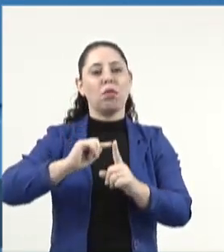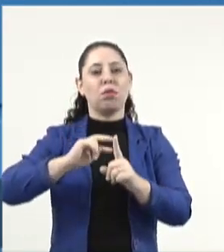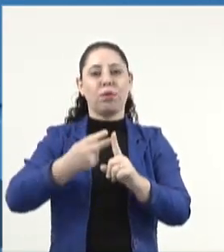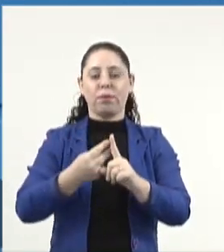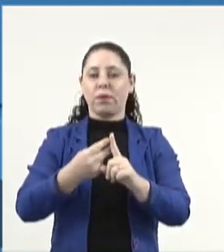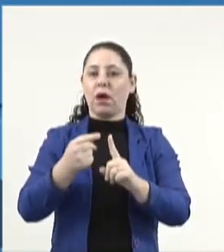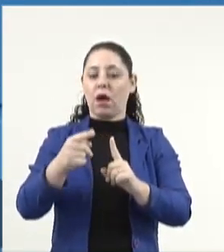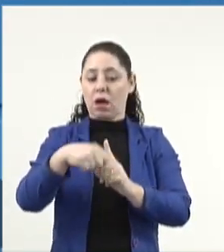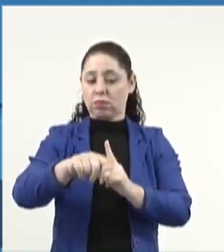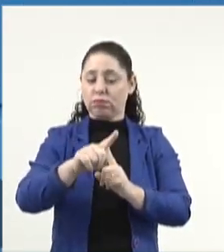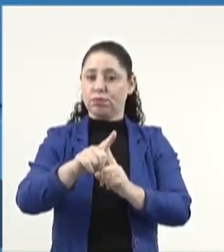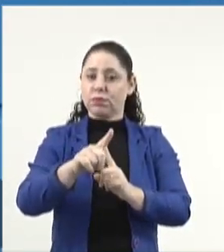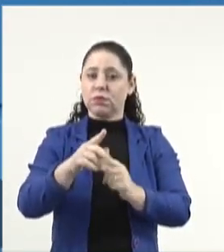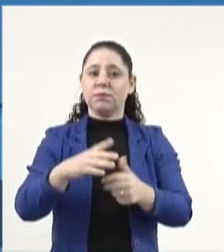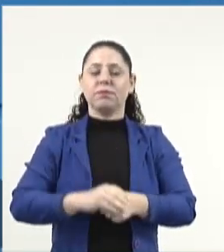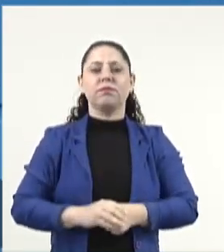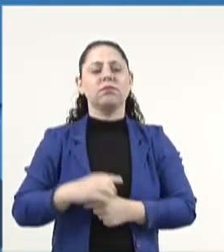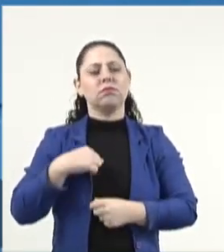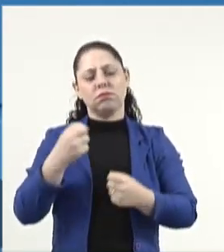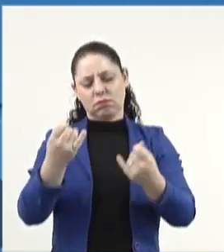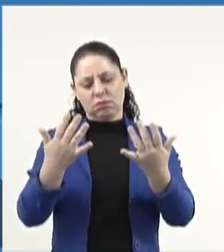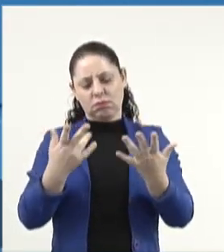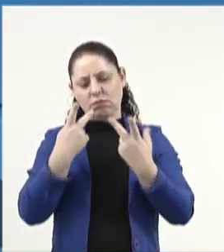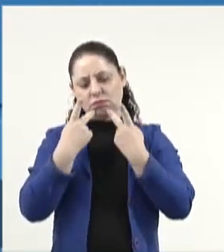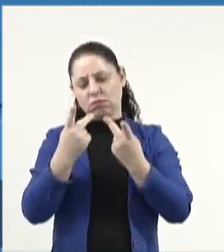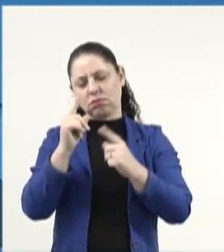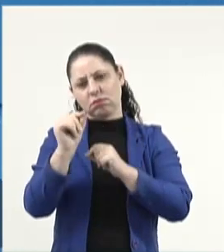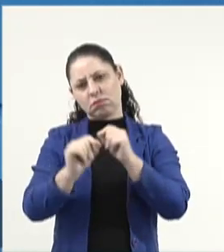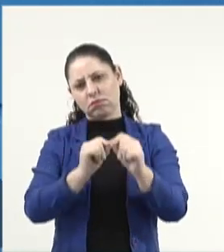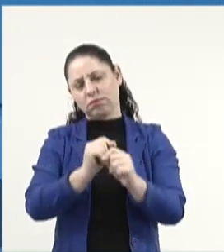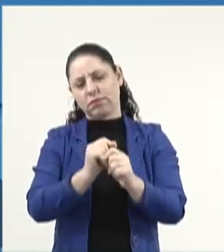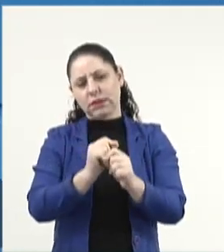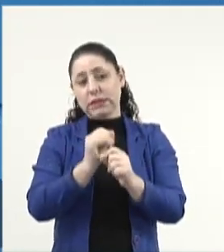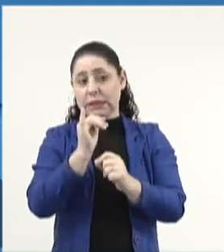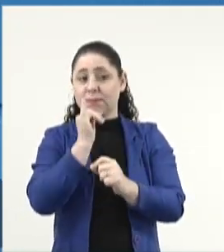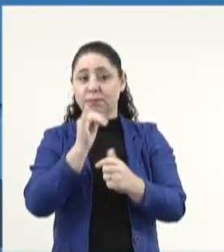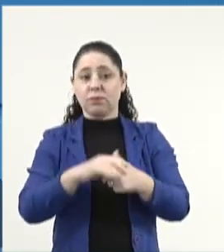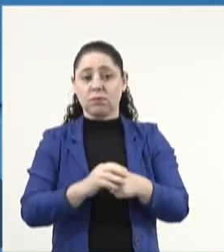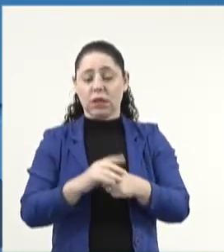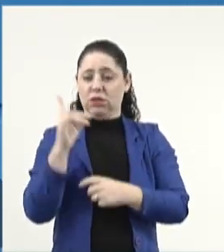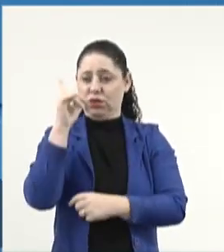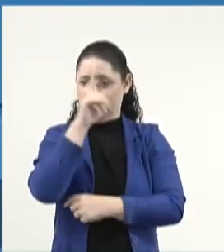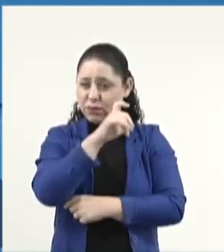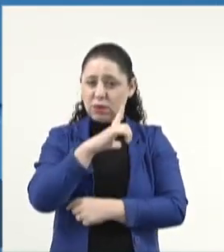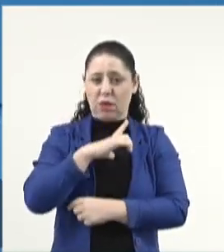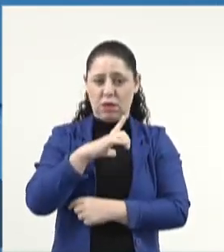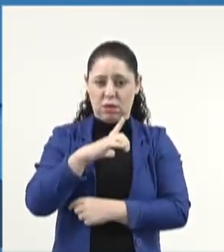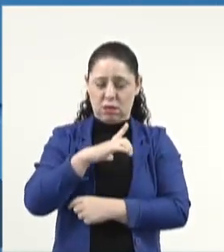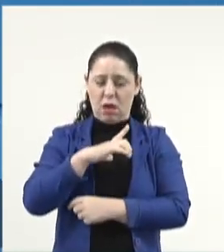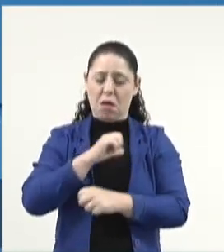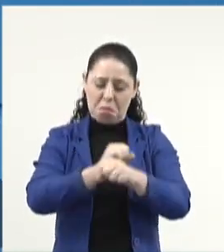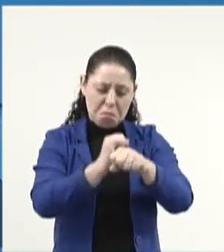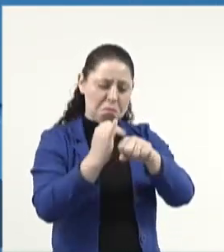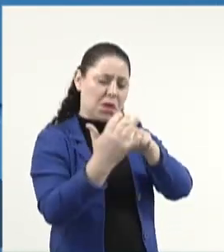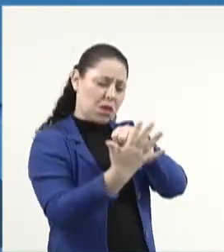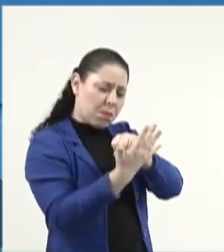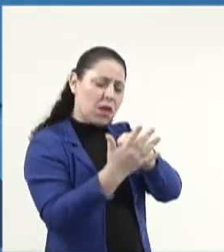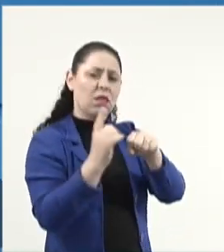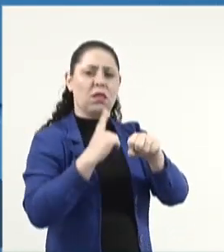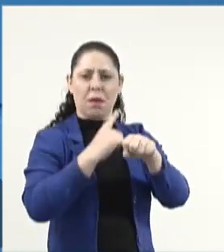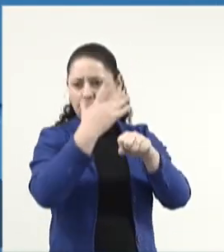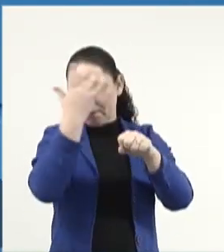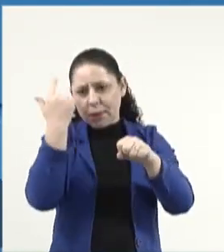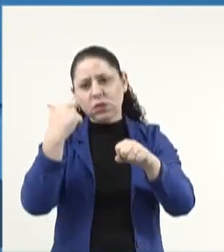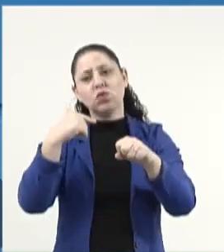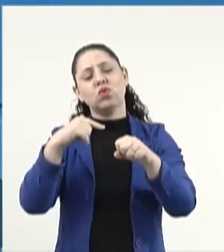para o consumo residencial. Eu coloco isso para dizer que mesmo passando todas as dificuldades que tiveram a pandemia, que afetou